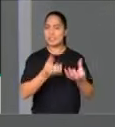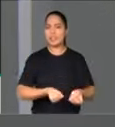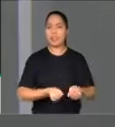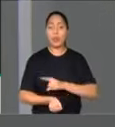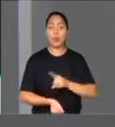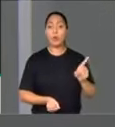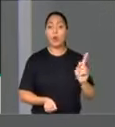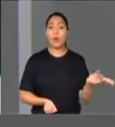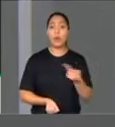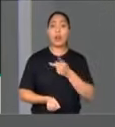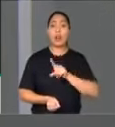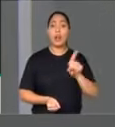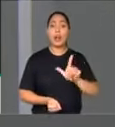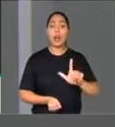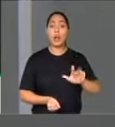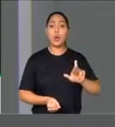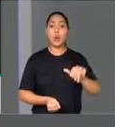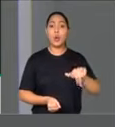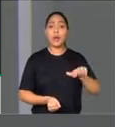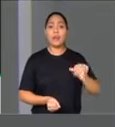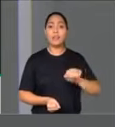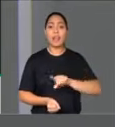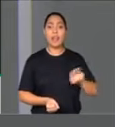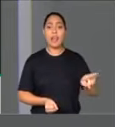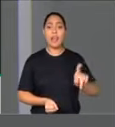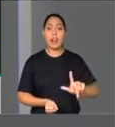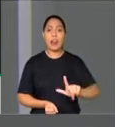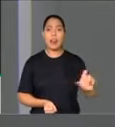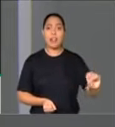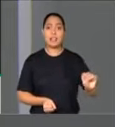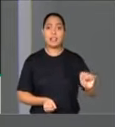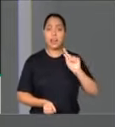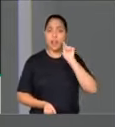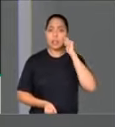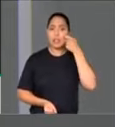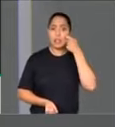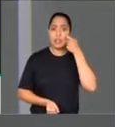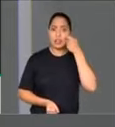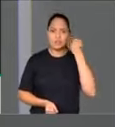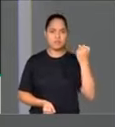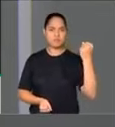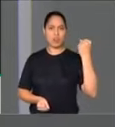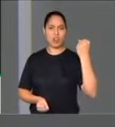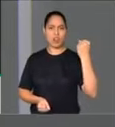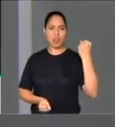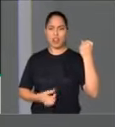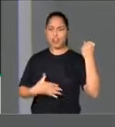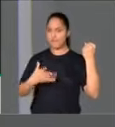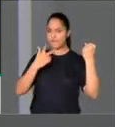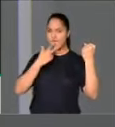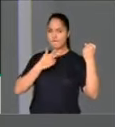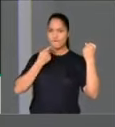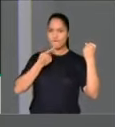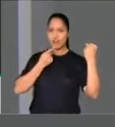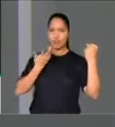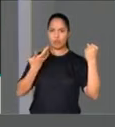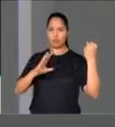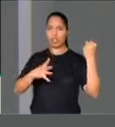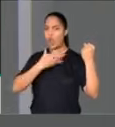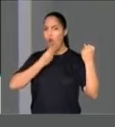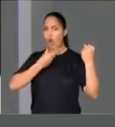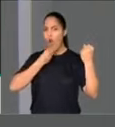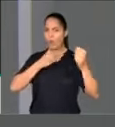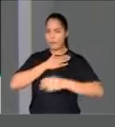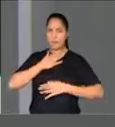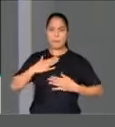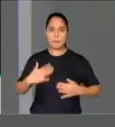São Paulo. Mulher lésbica, negra, masculinizada, que se recusou a ser revistada por um policial homem. Luana foi